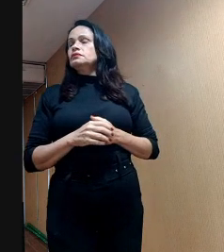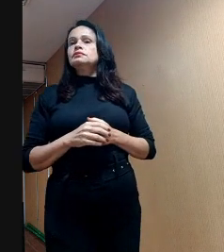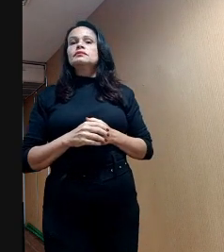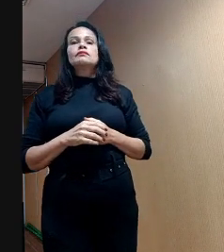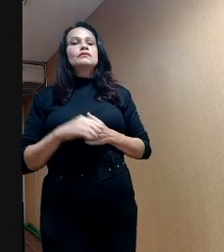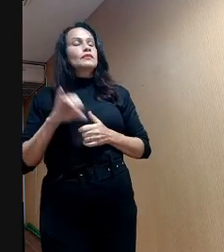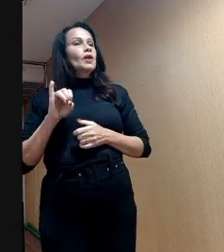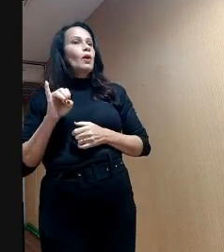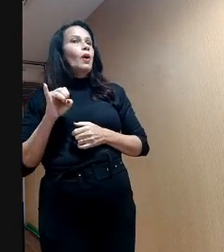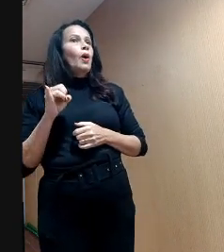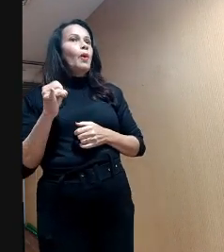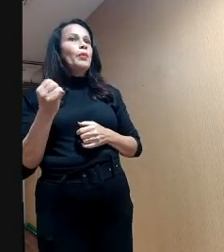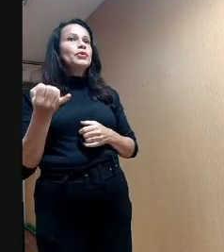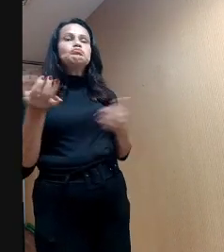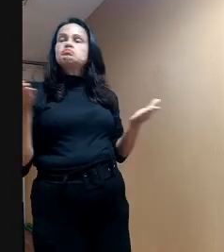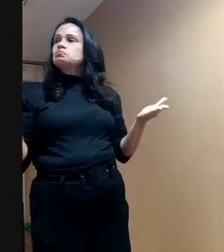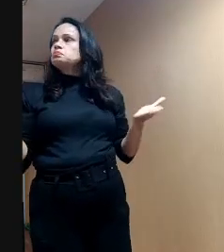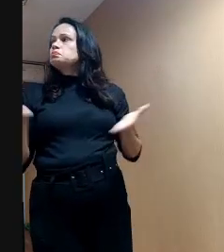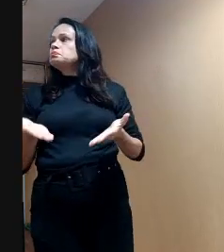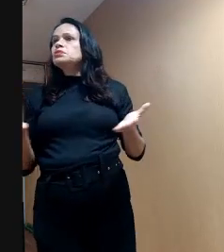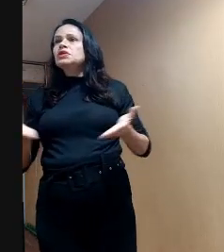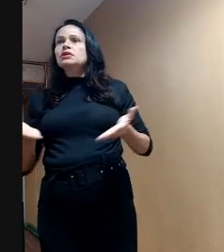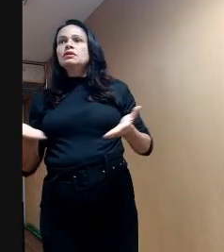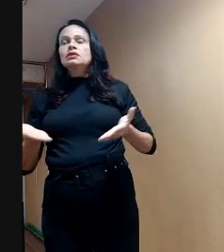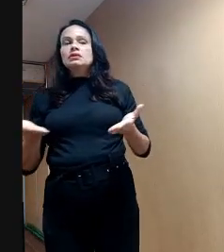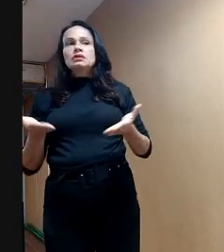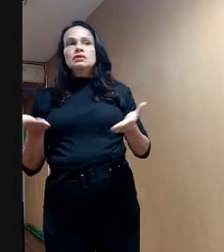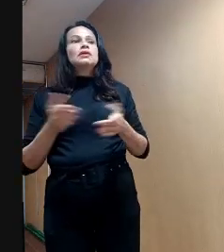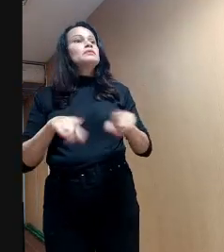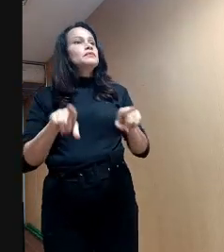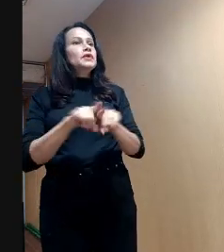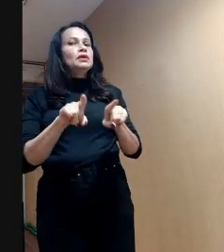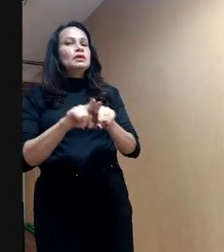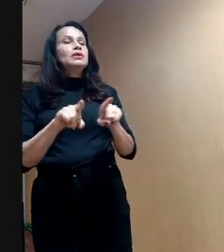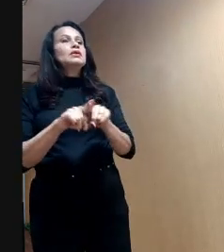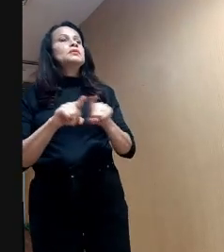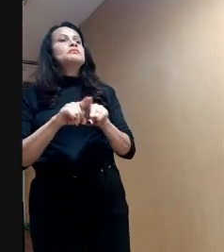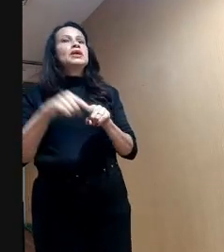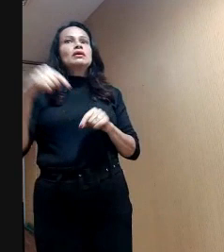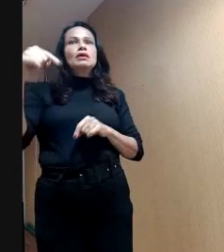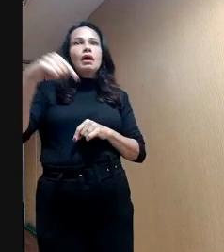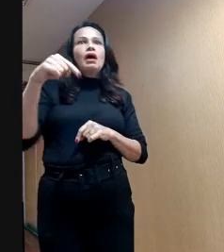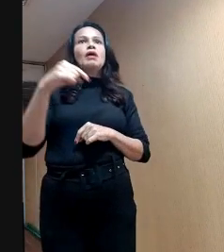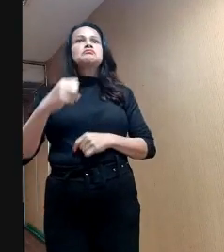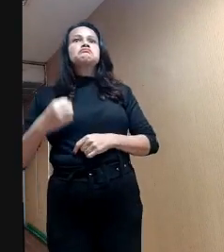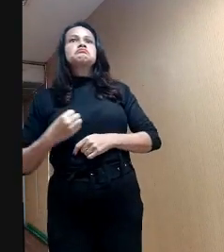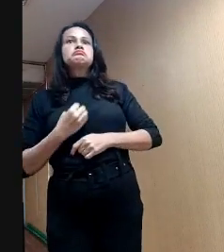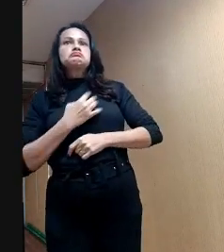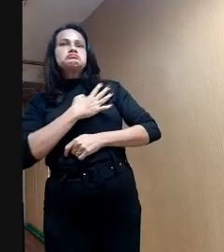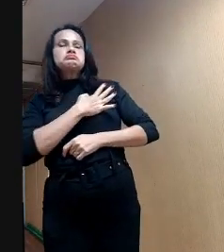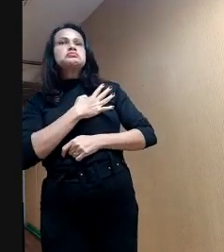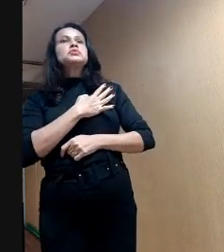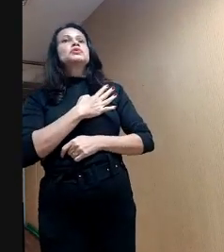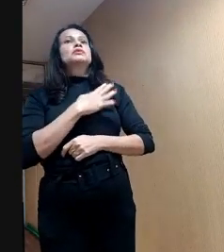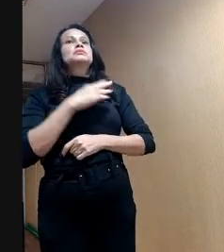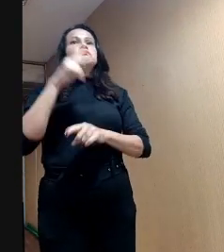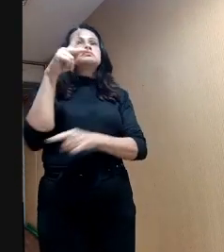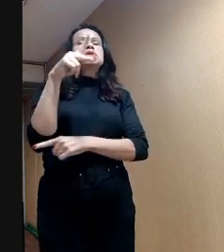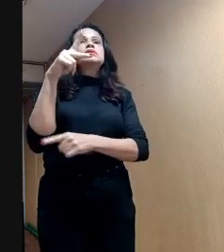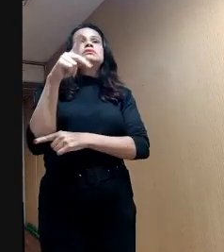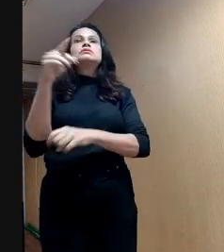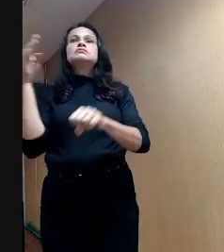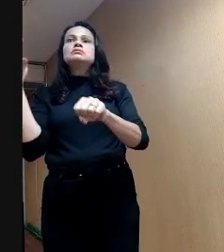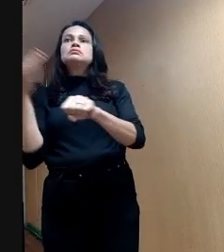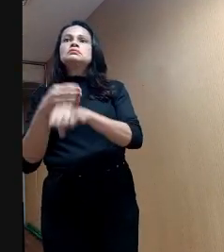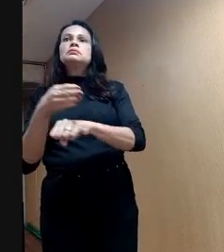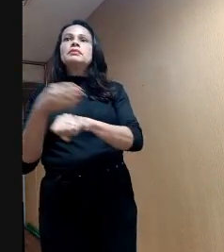aqui no Campus Cabo e estar também no Campus Pesqueira, simultaneamente, e a gente poder participar de tantos momentos do